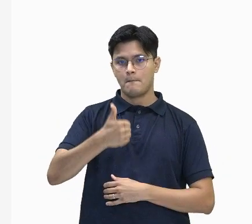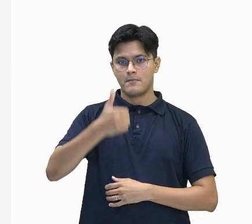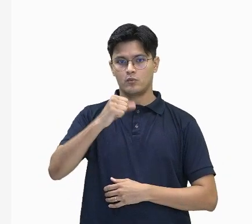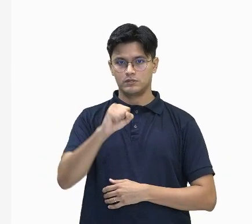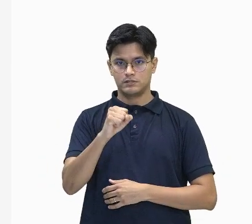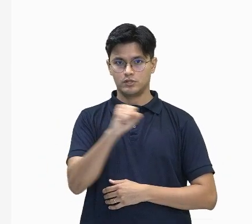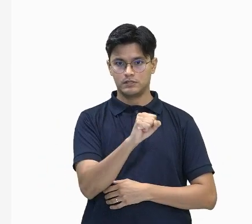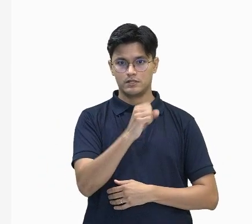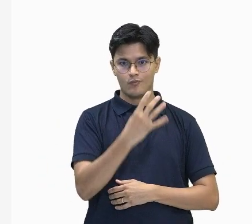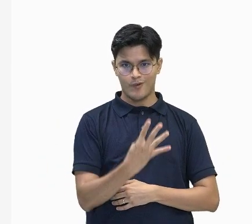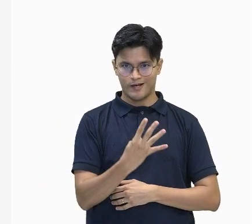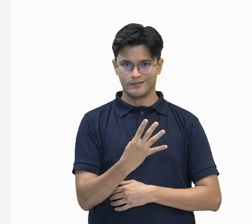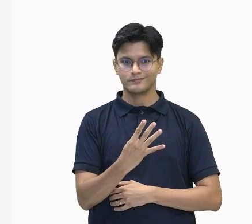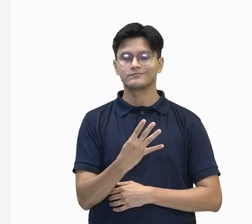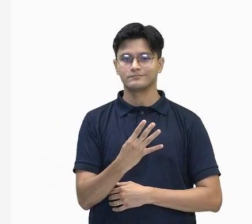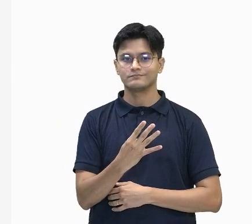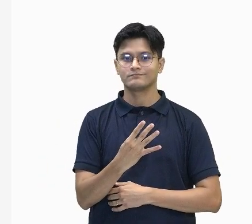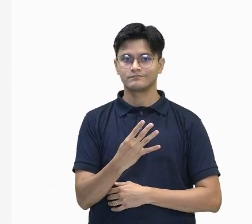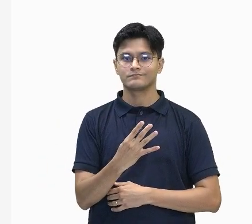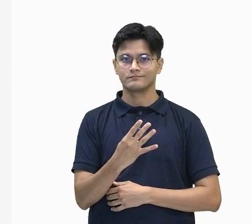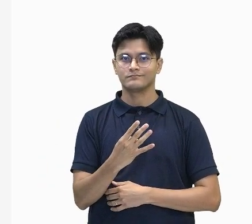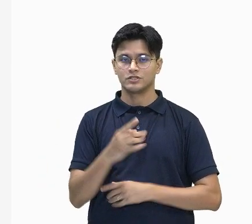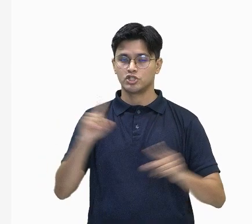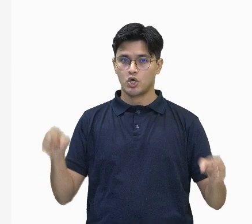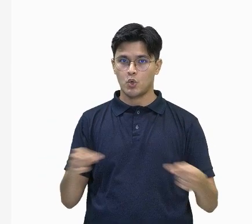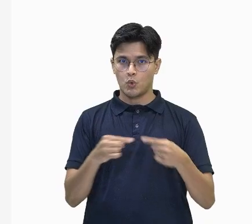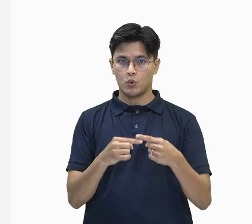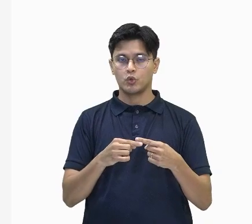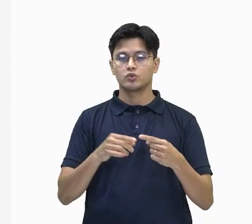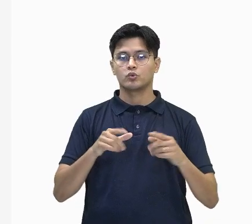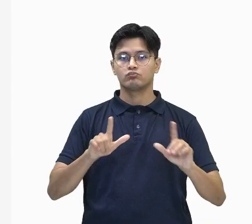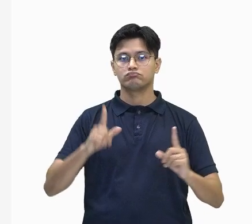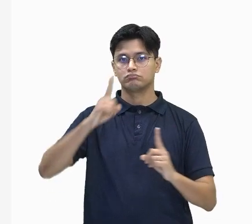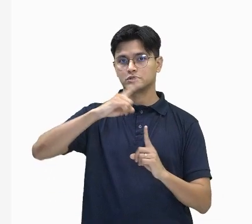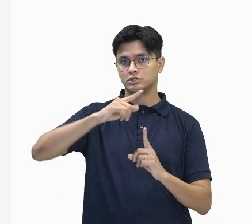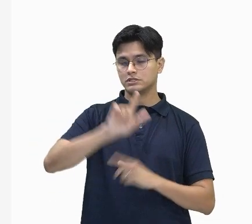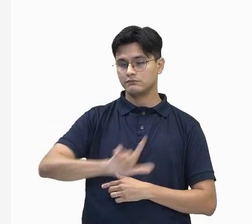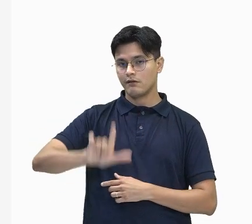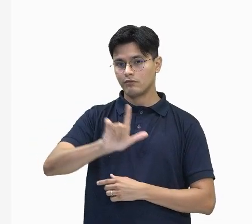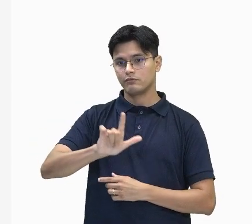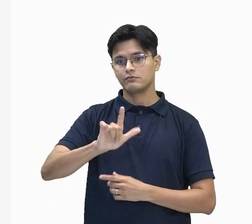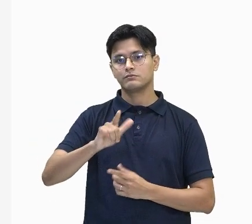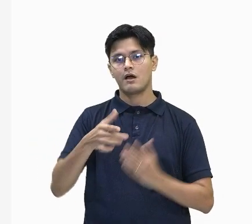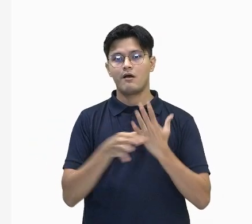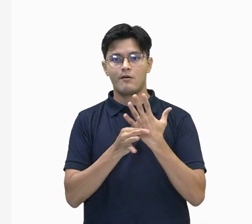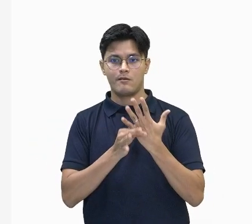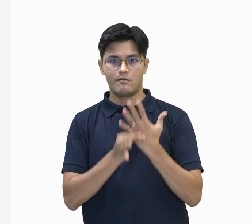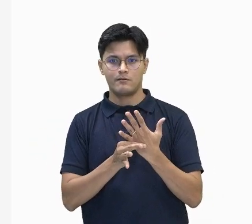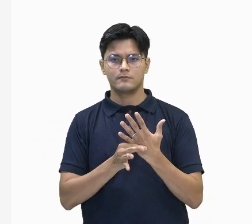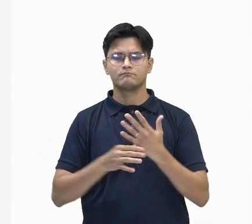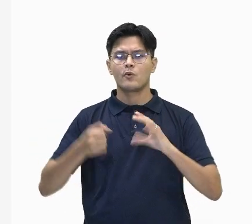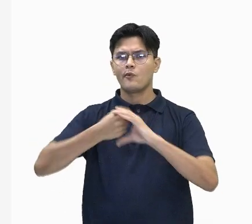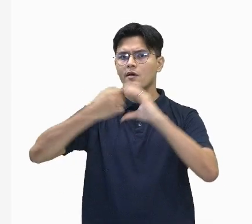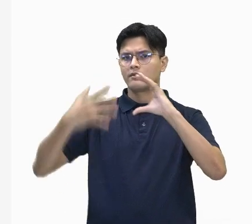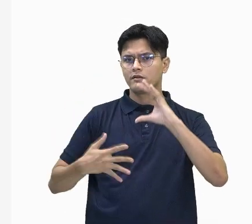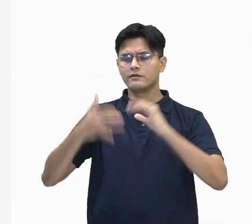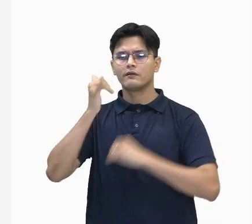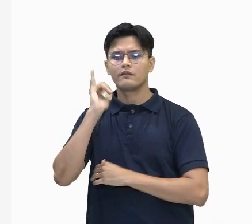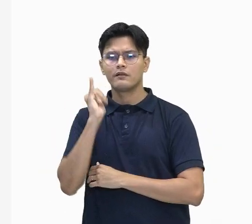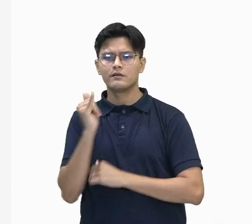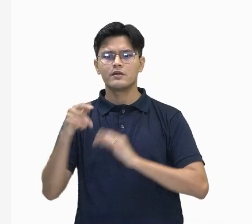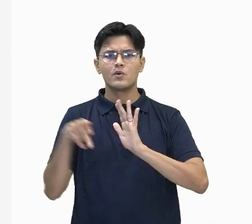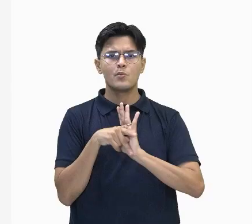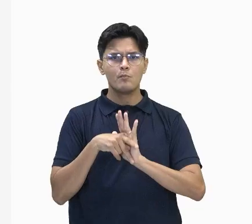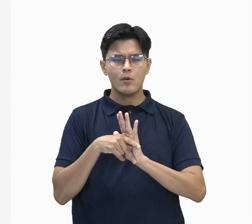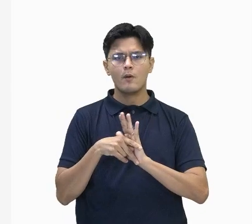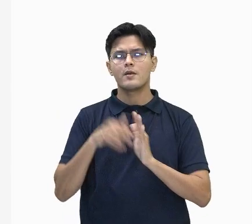1884, não é? Dentro do realismo. Muito bem. Então, quais são os elementos da narrativa do conto A